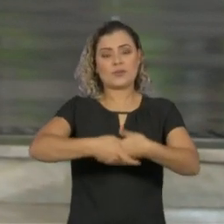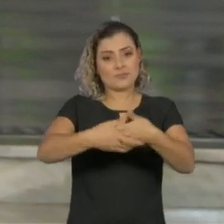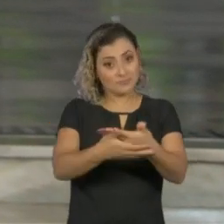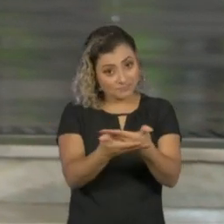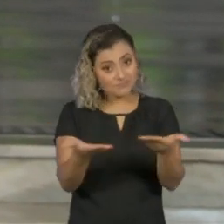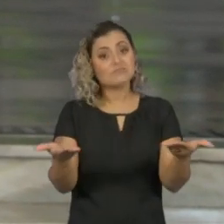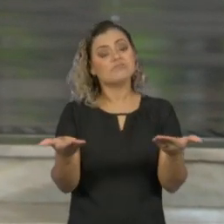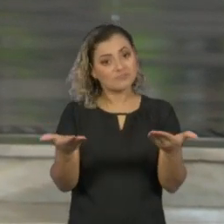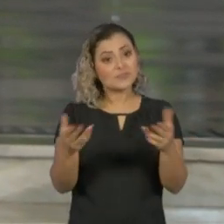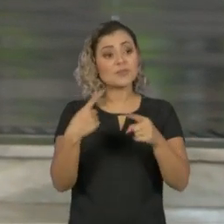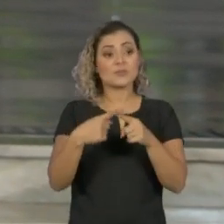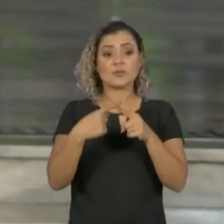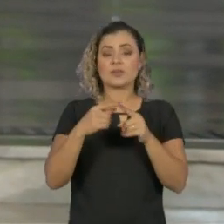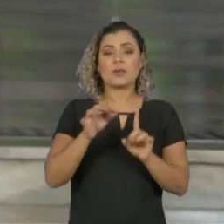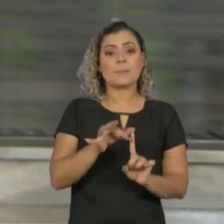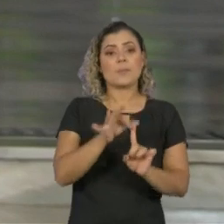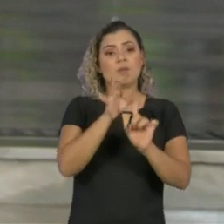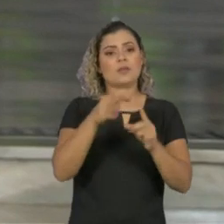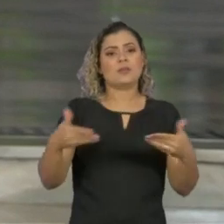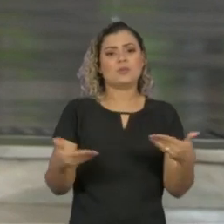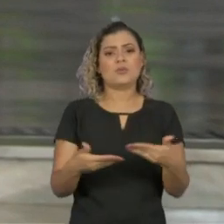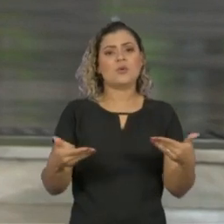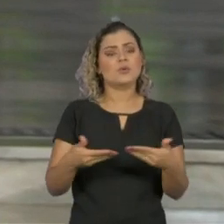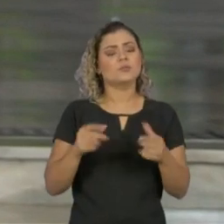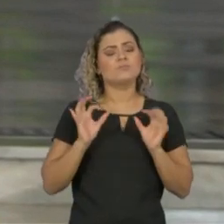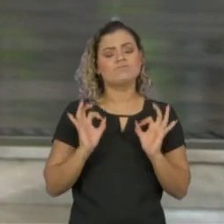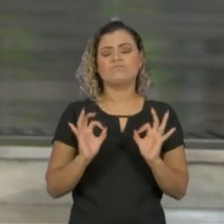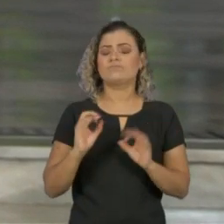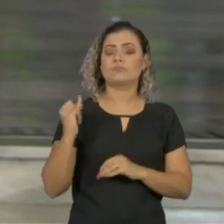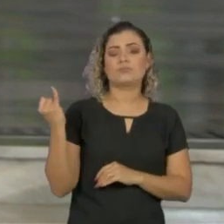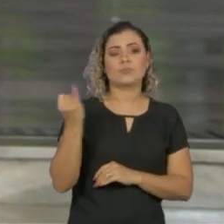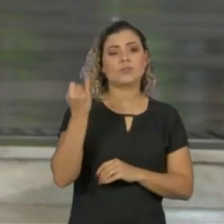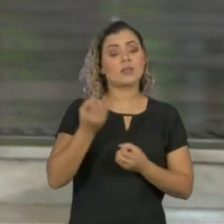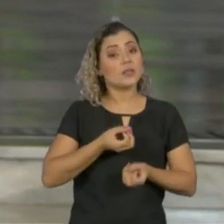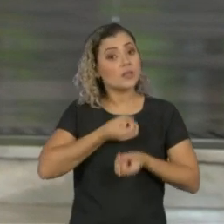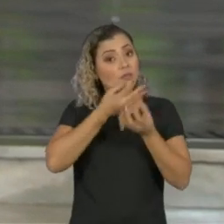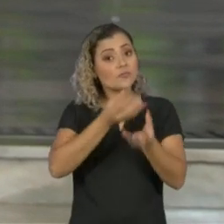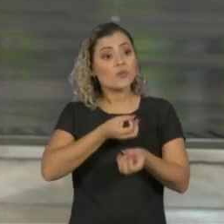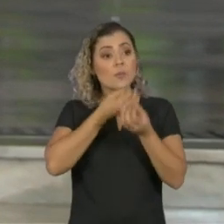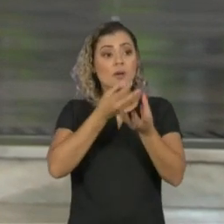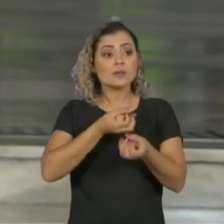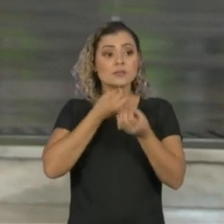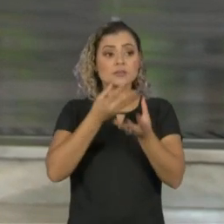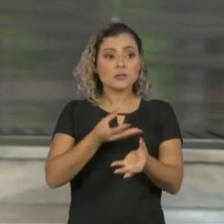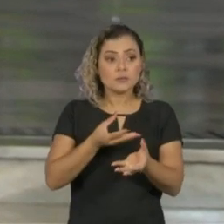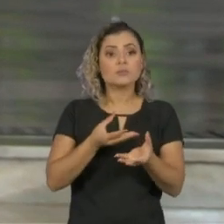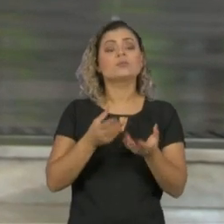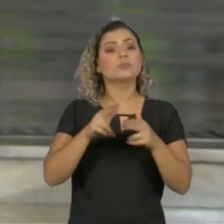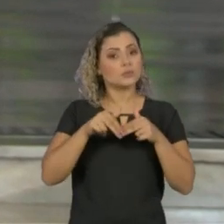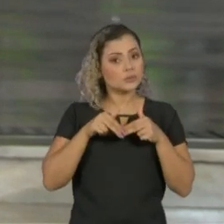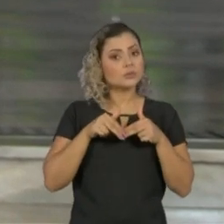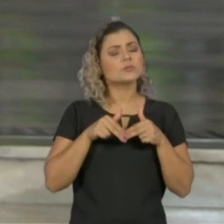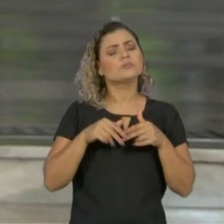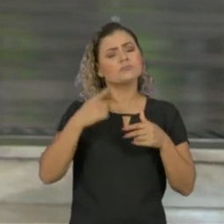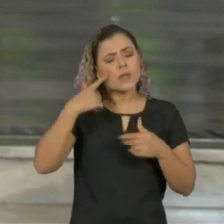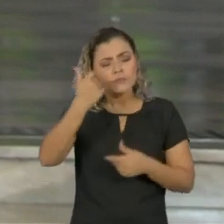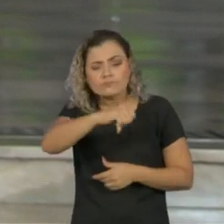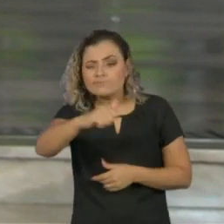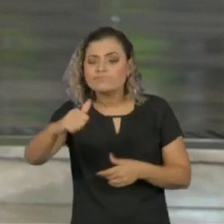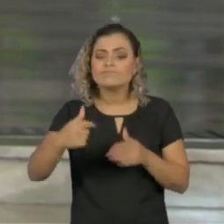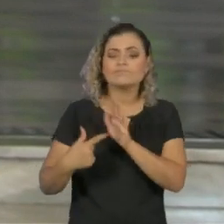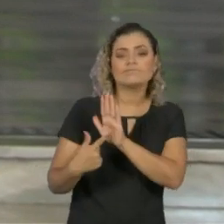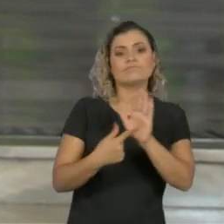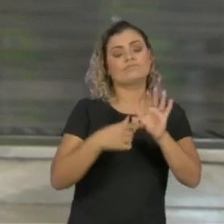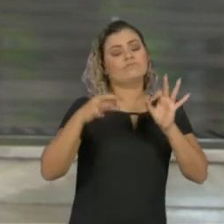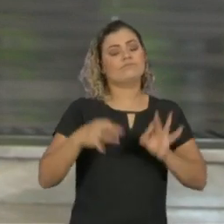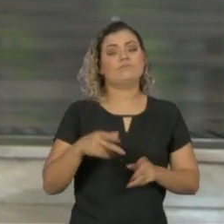pois um dos fatores primordiais nessa guerra é a informação transparente, objetiva, bem analisada e bem apresentada